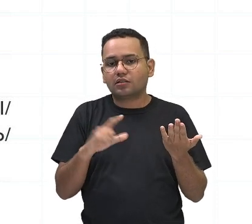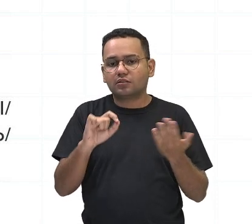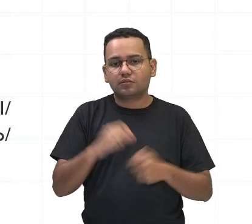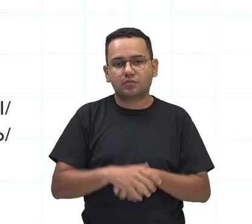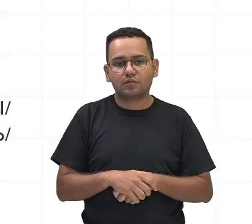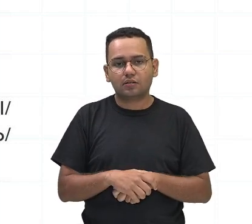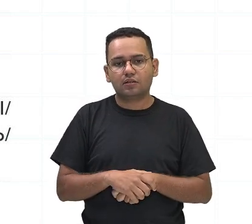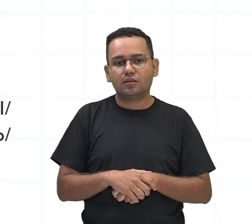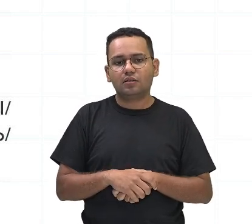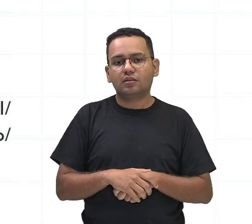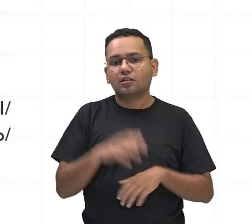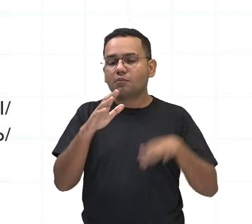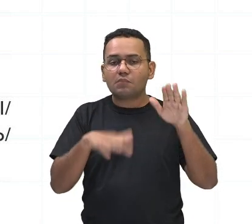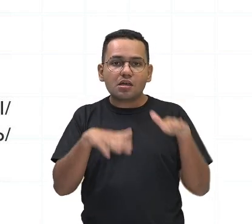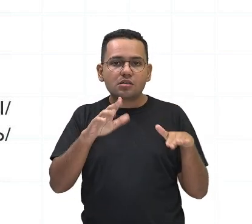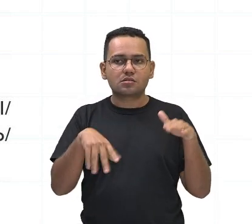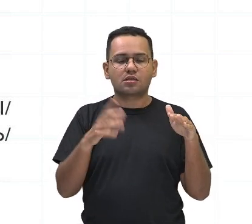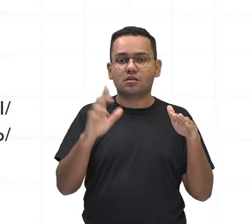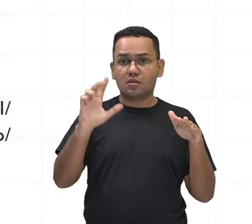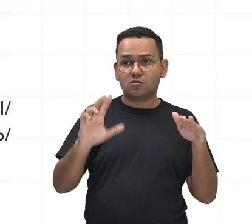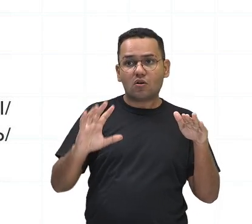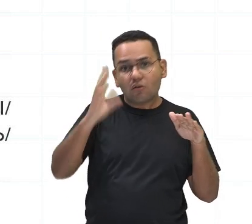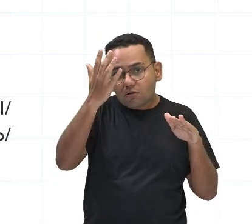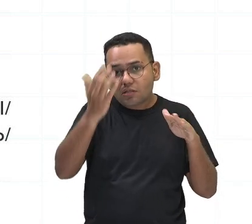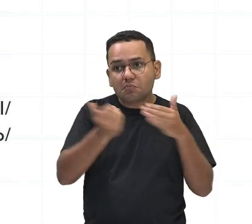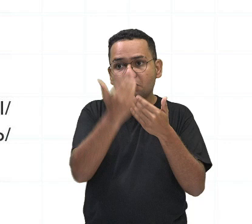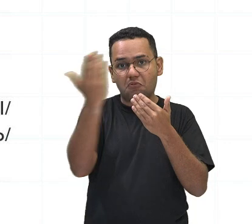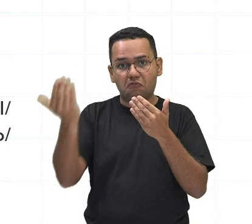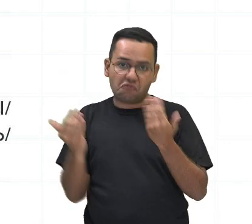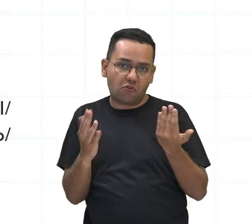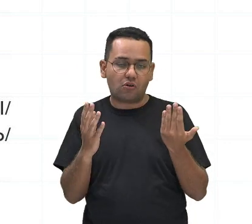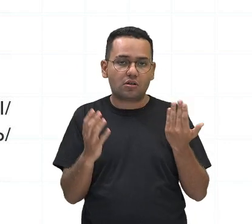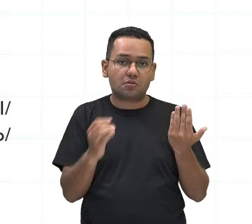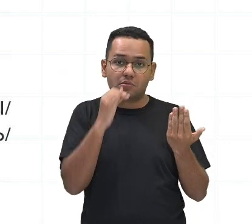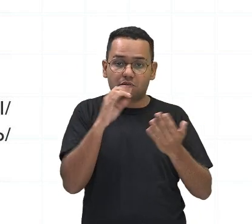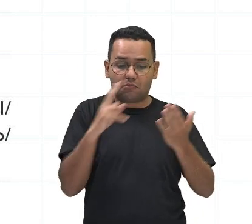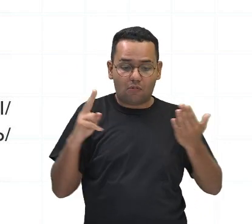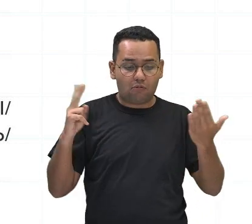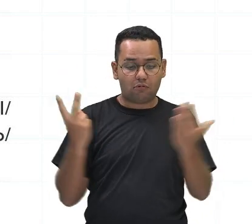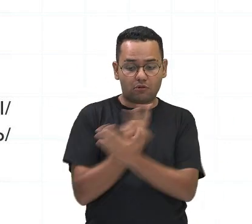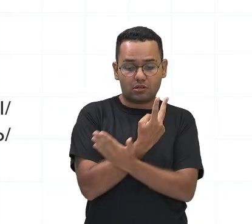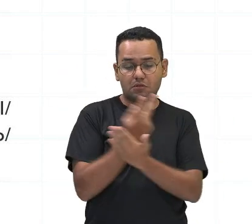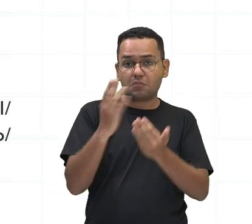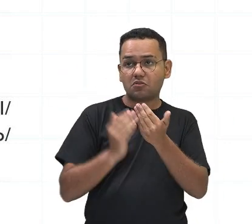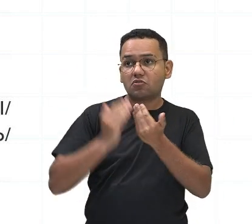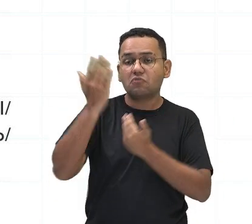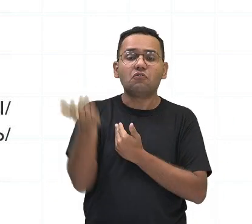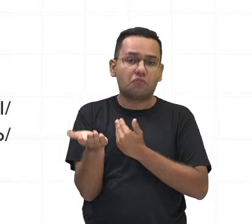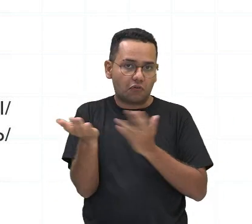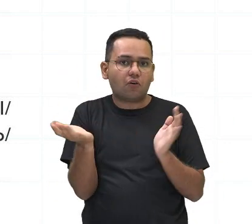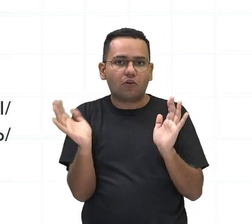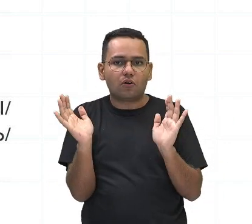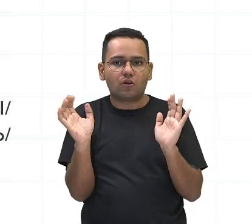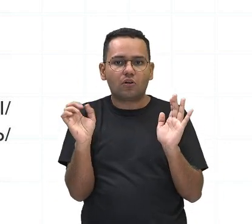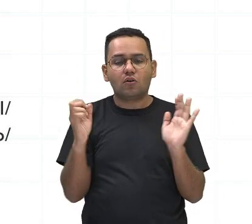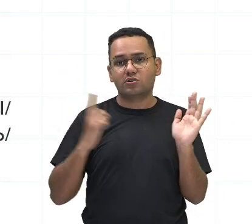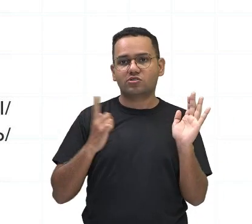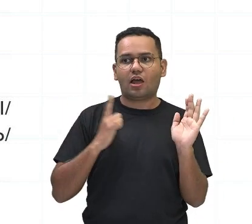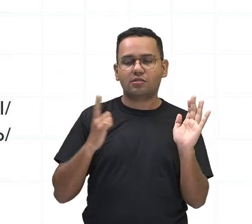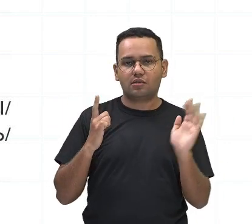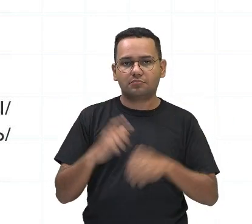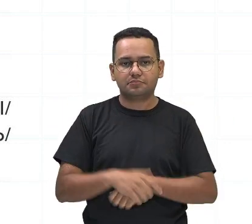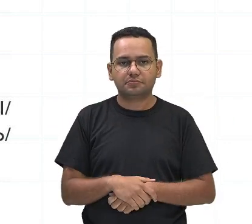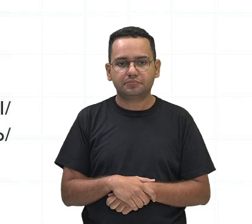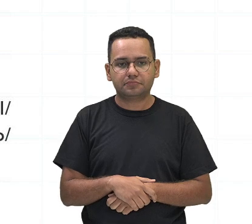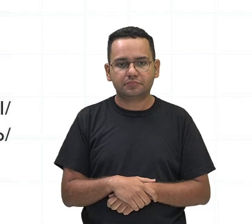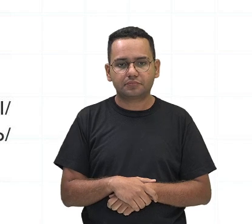de eventos exteriores. Então, o fato ele é realmente um acontecimento, algo que aconteceu, algo que ocorreu. E aí nós